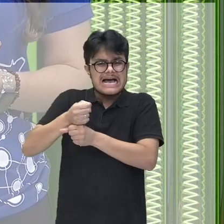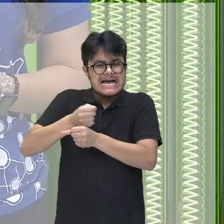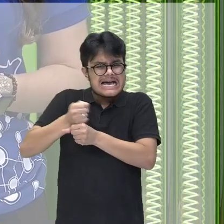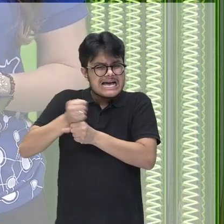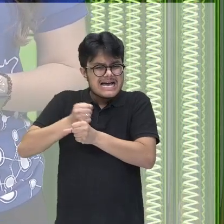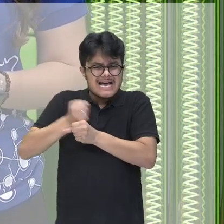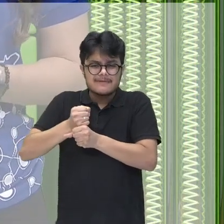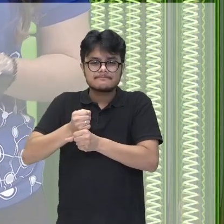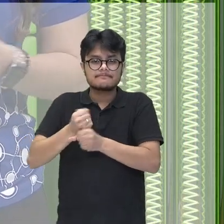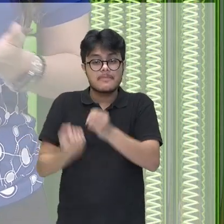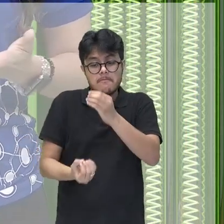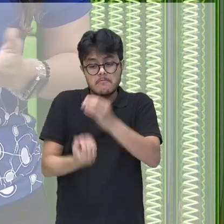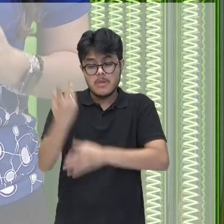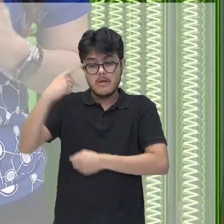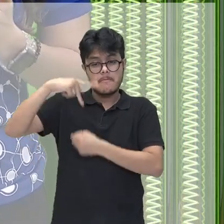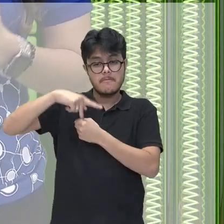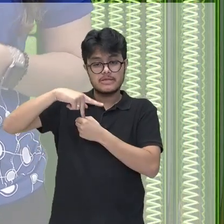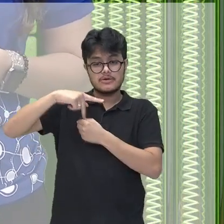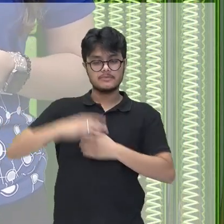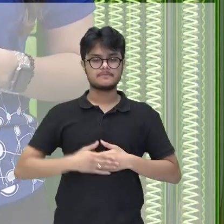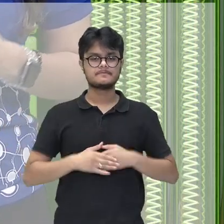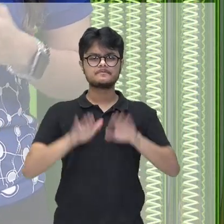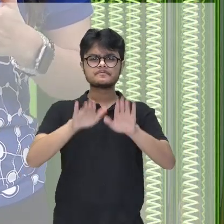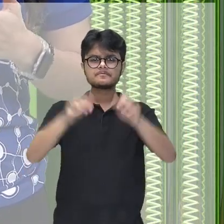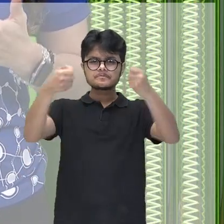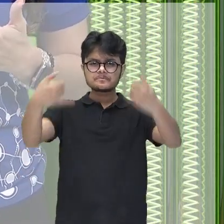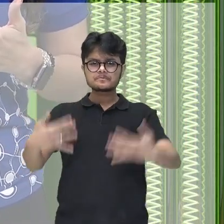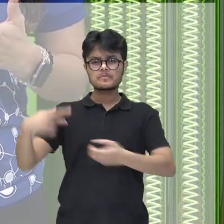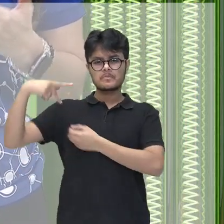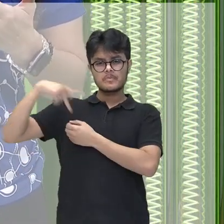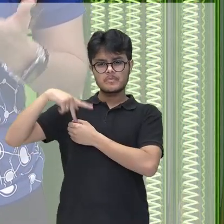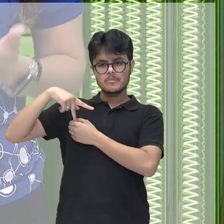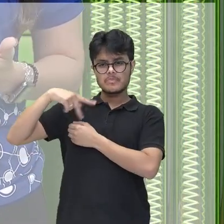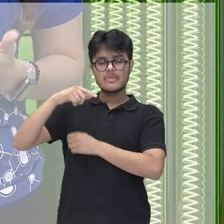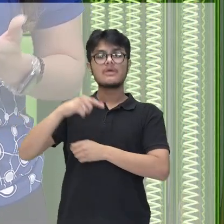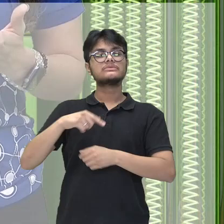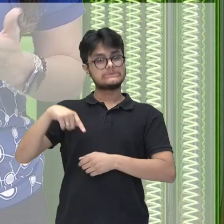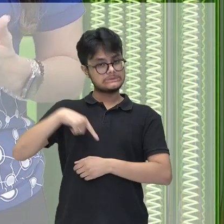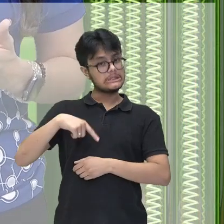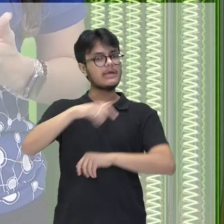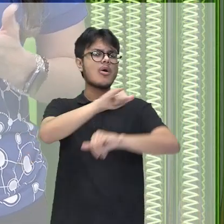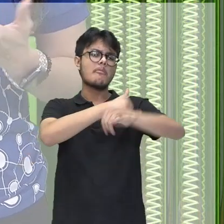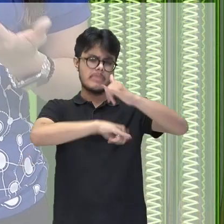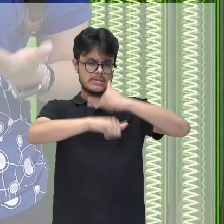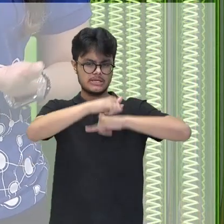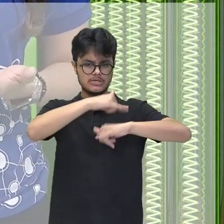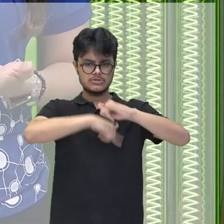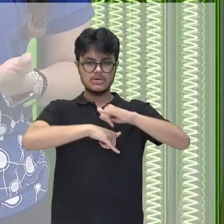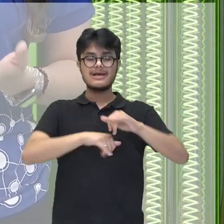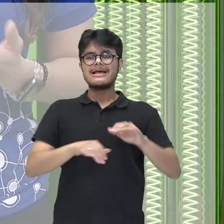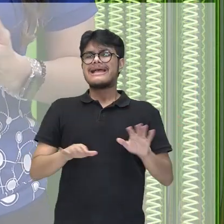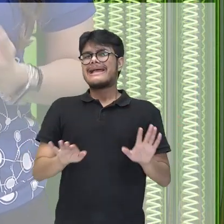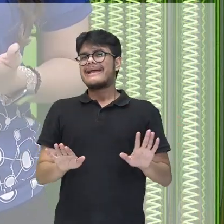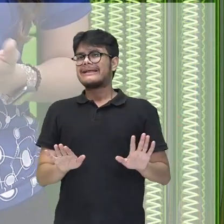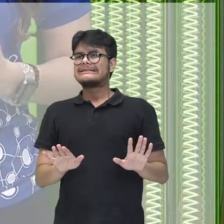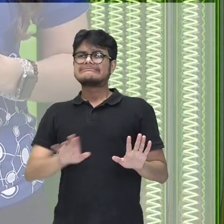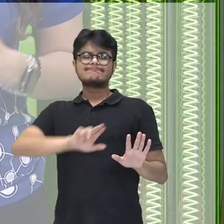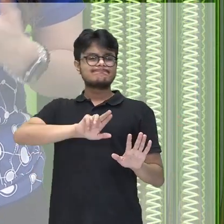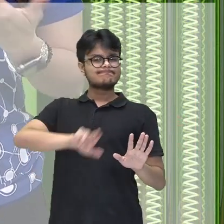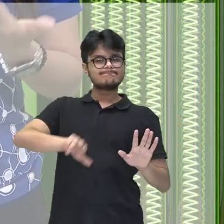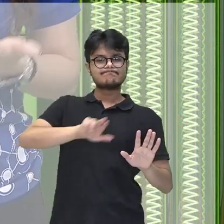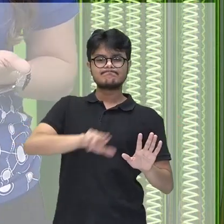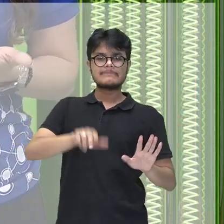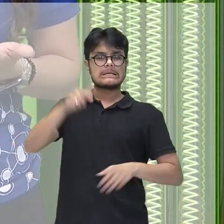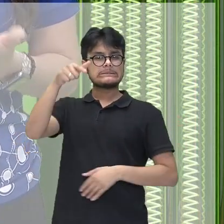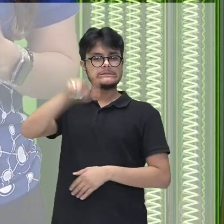anos, né? Então, esse petróleo, como eu falei para vocês, é um tipo de combustível que não é renovável, né? Por ele